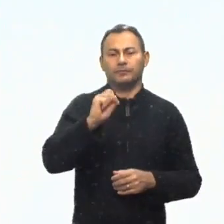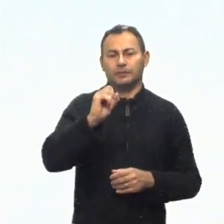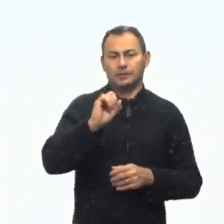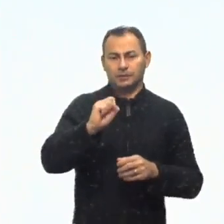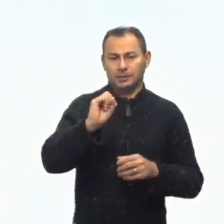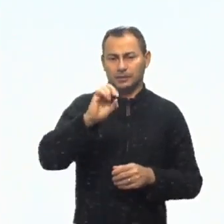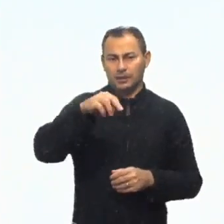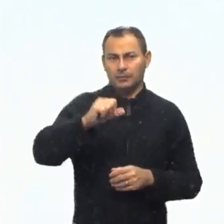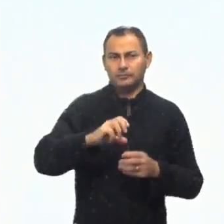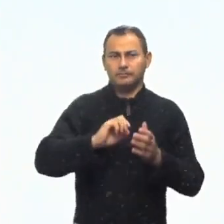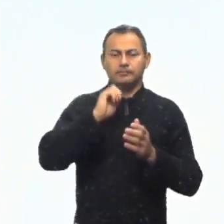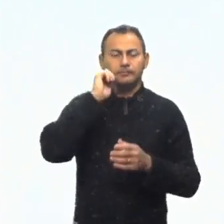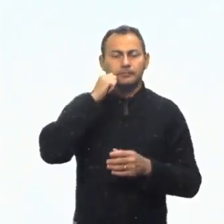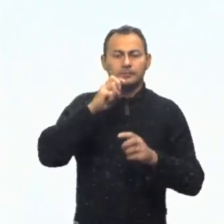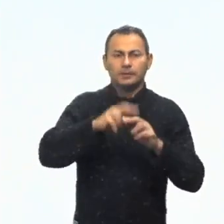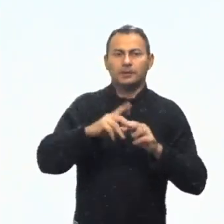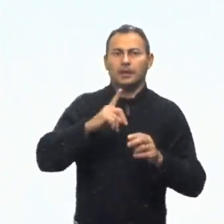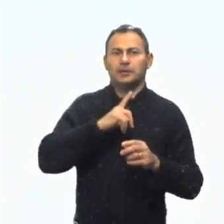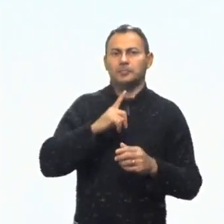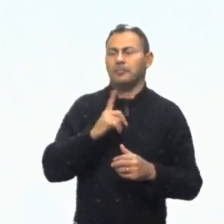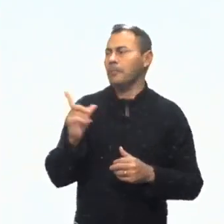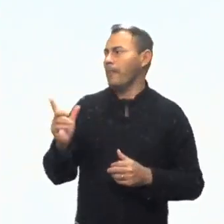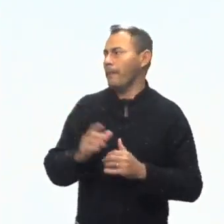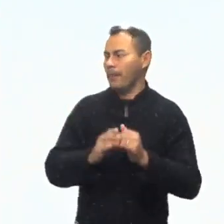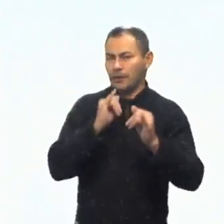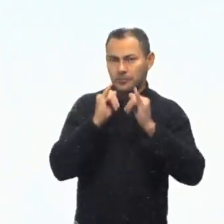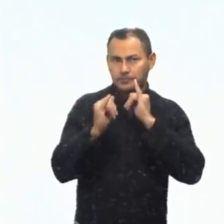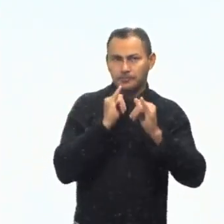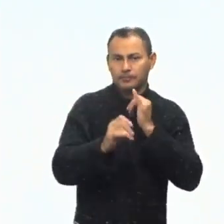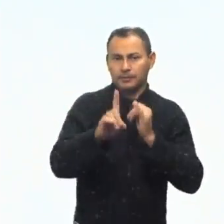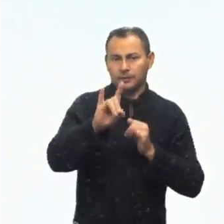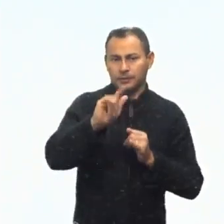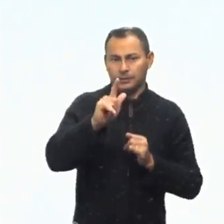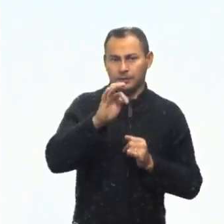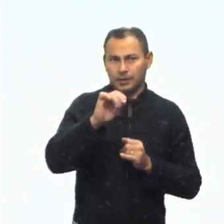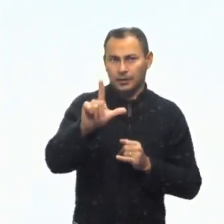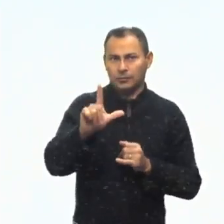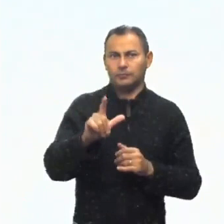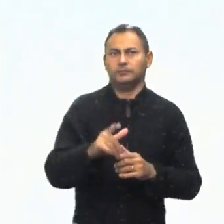sinal discreto. Aí a gente tem informação digital,